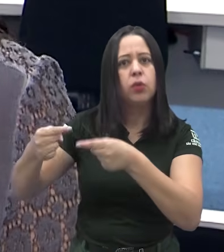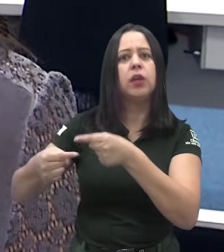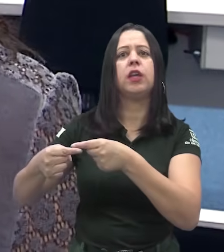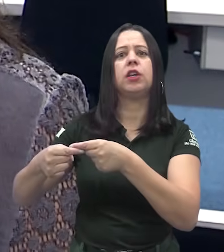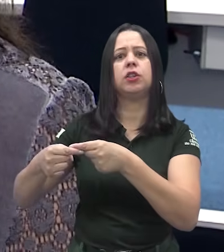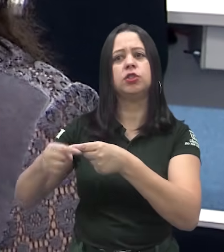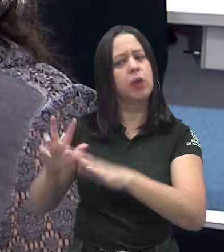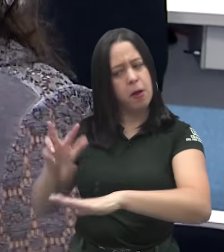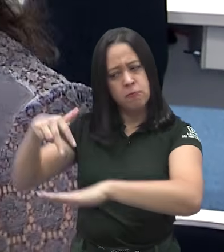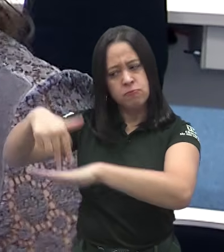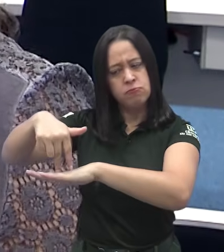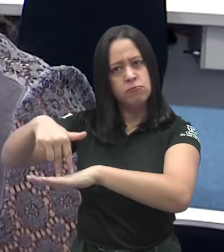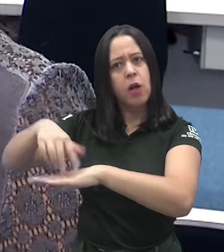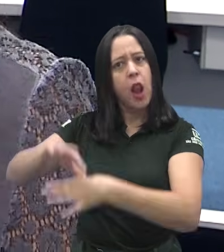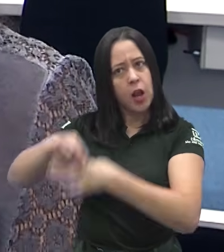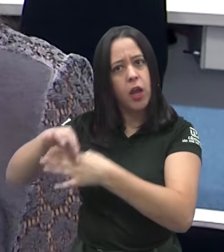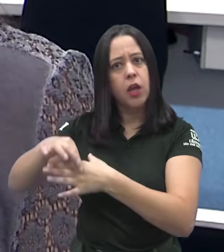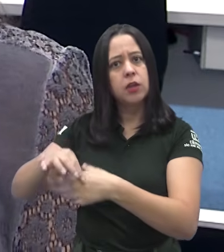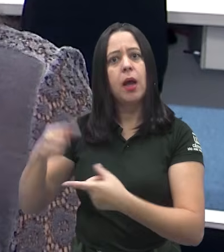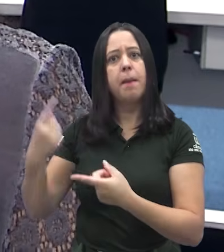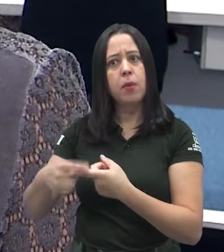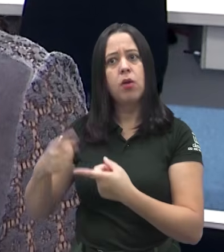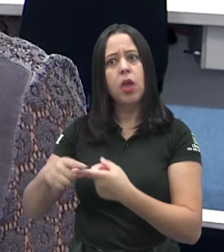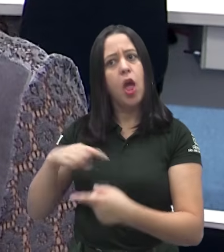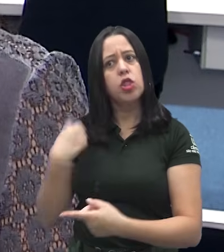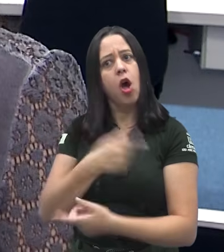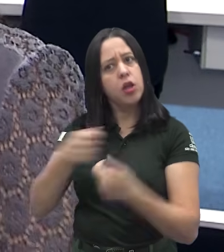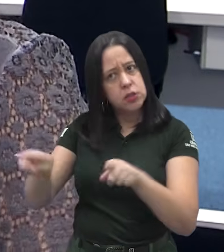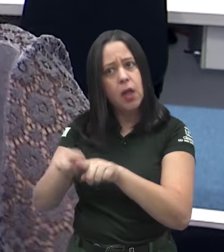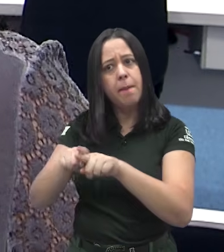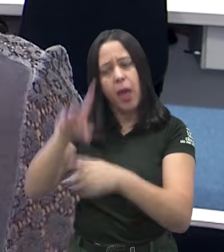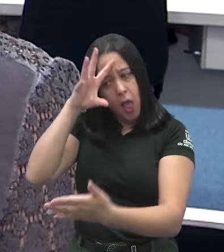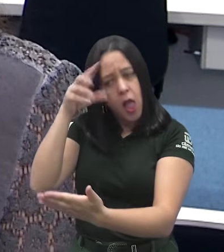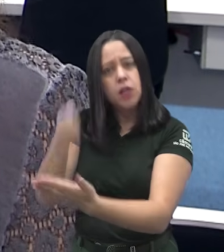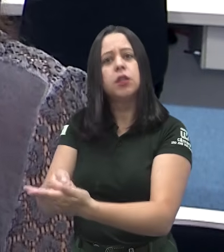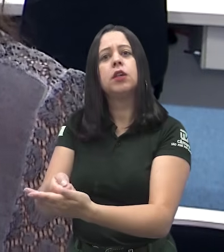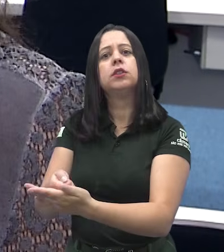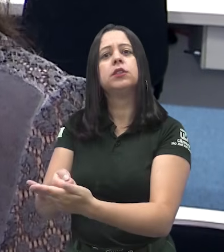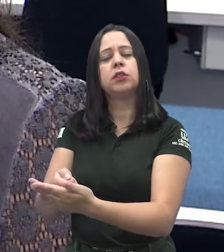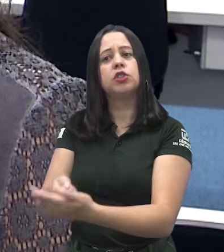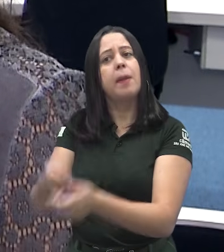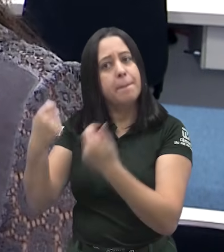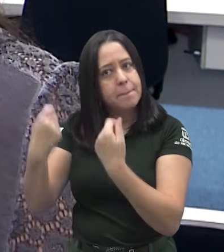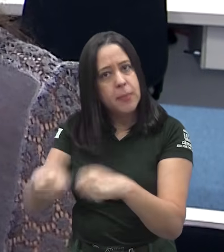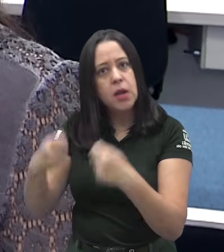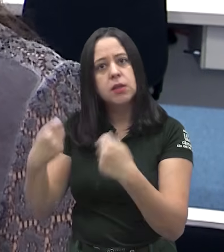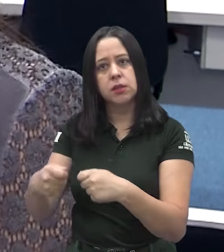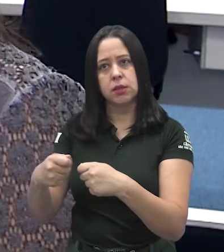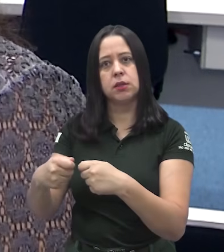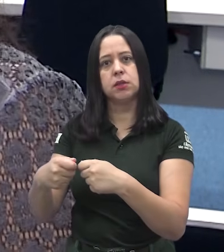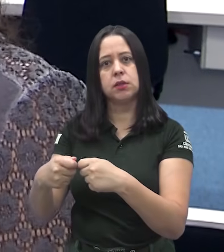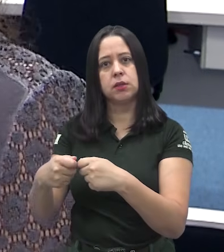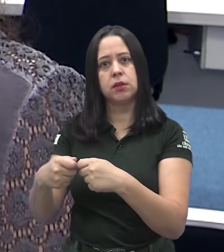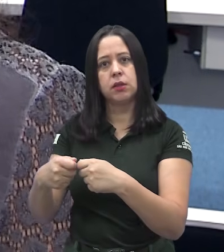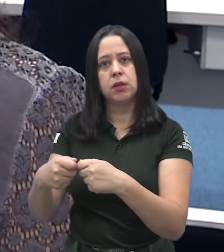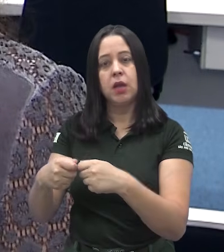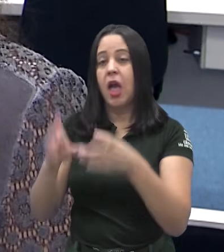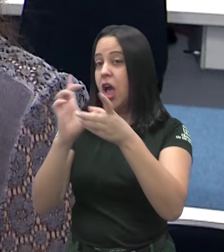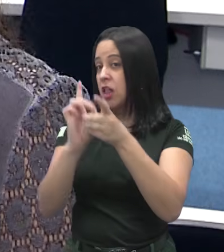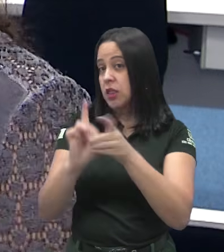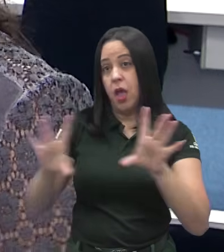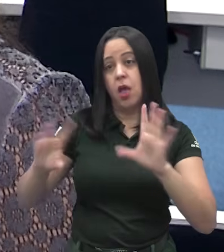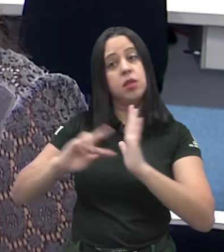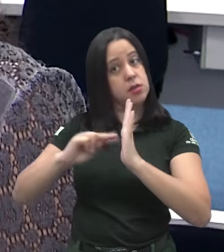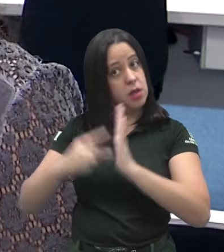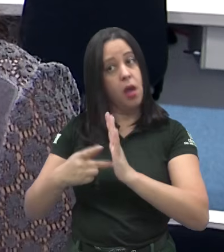na política, nas cabeças, para também tomar as decisões, né? As decisões precisam ser tomadas junto